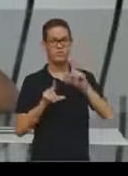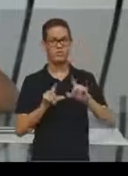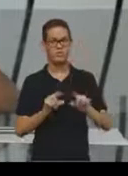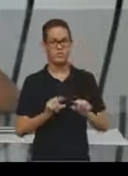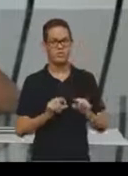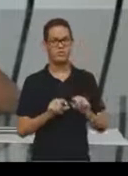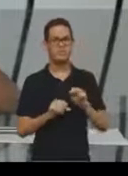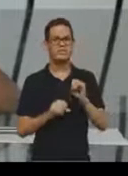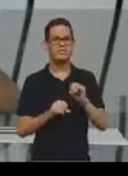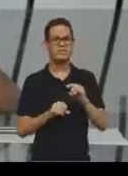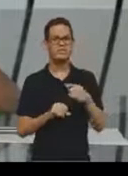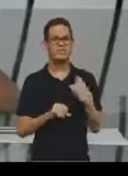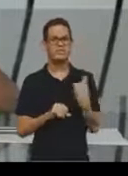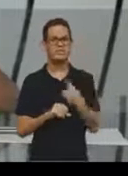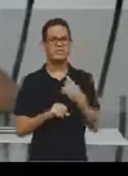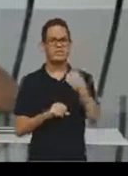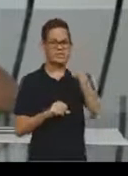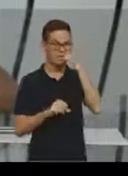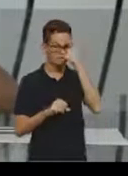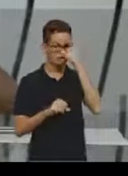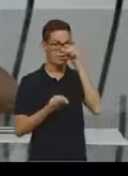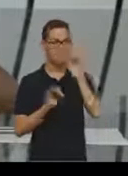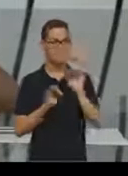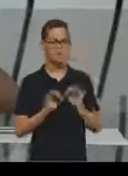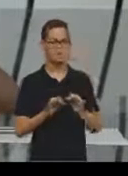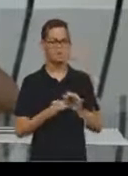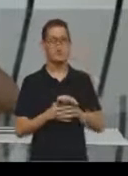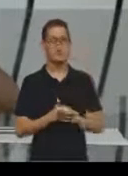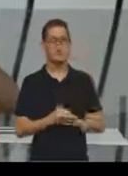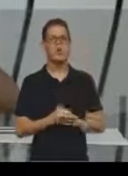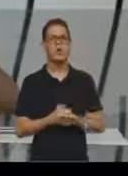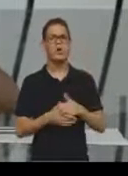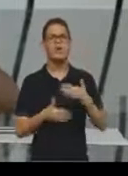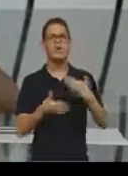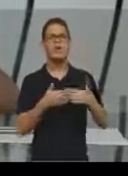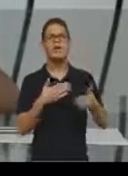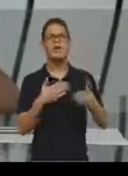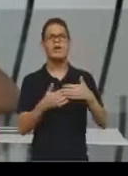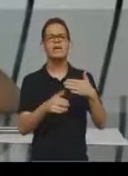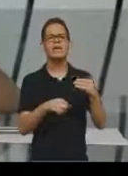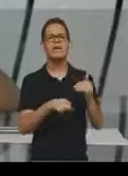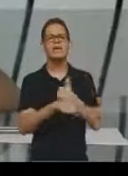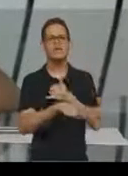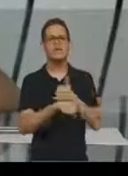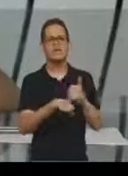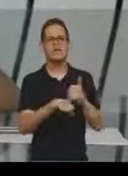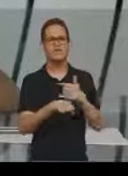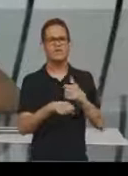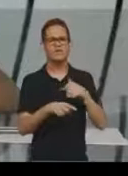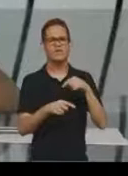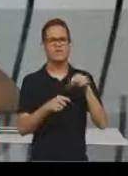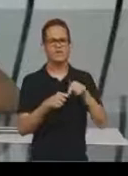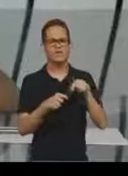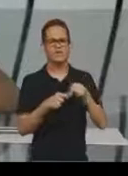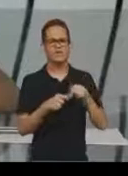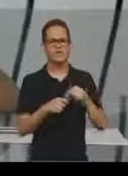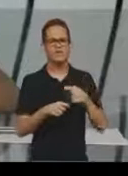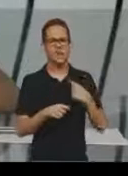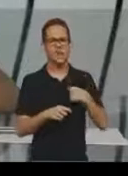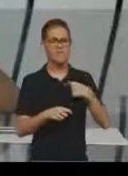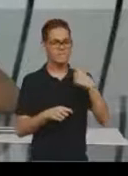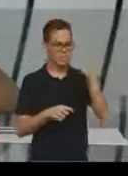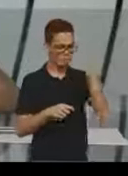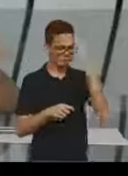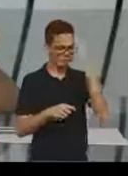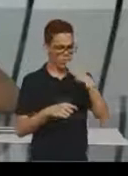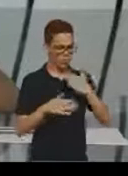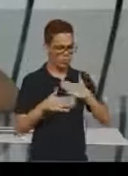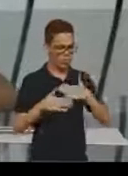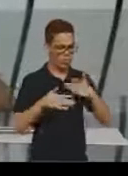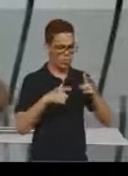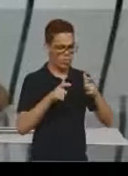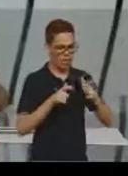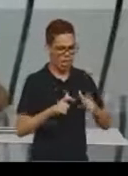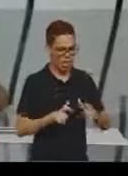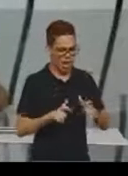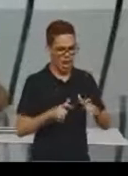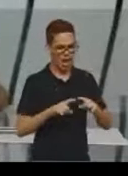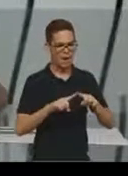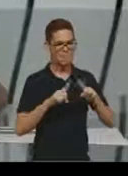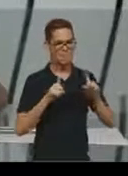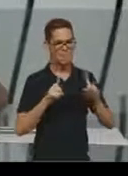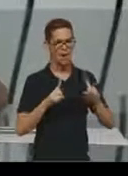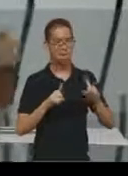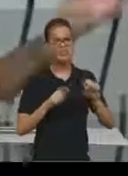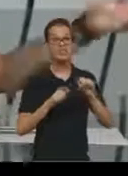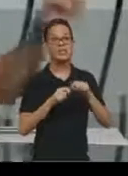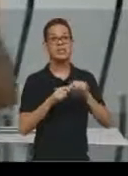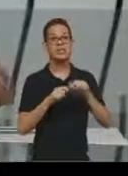começasse a pensar assim, literalmente, em qualquer ação que eu estou fazendo, no pensar localmente, agir globalmente